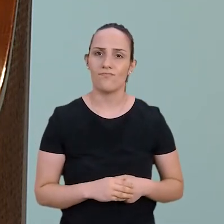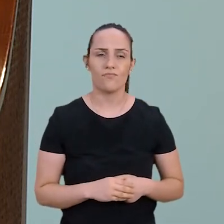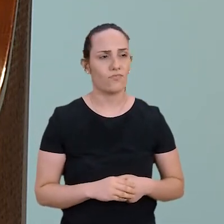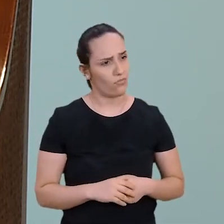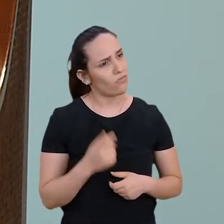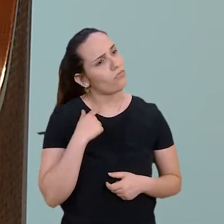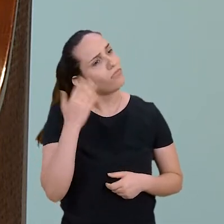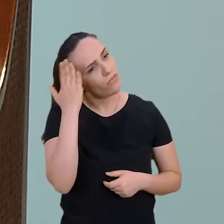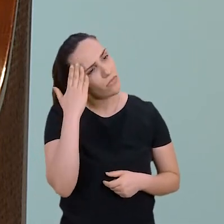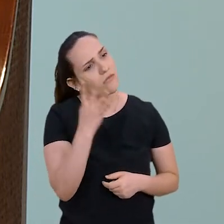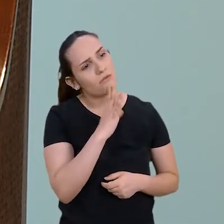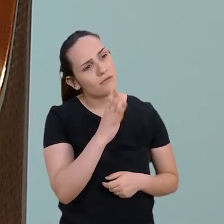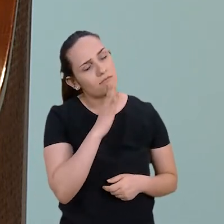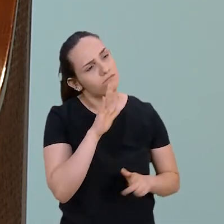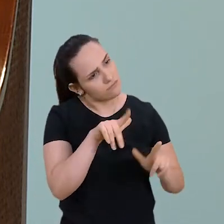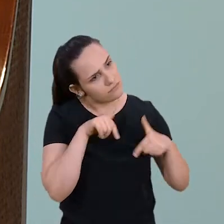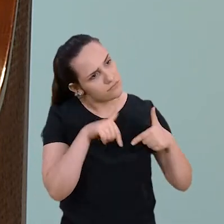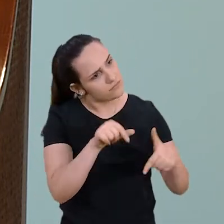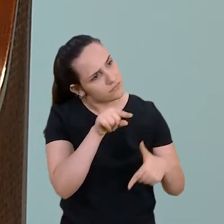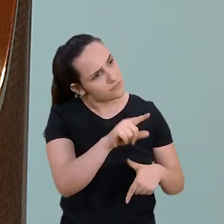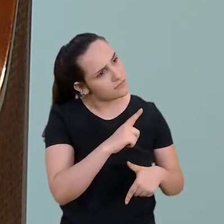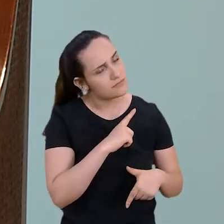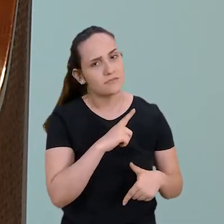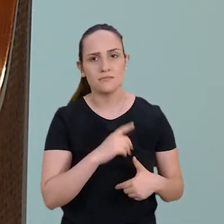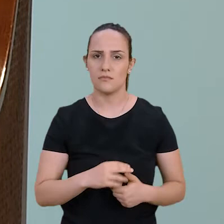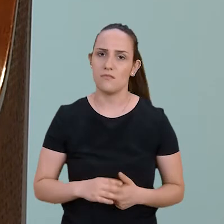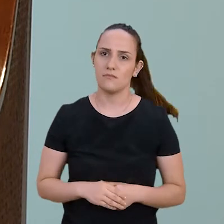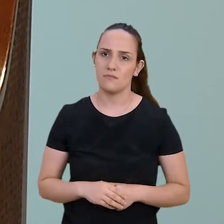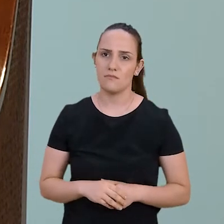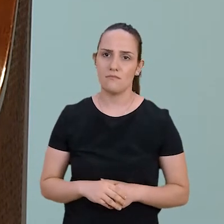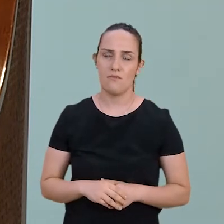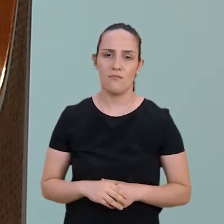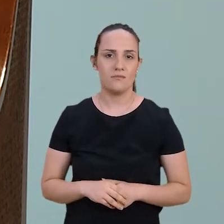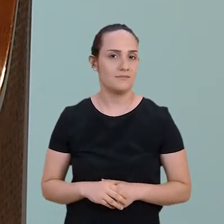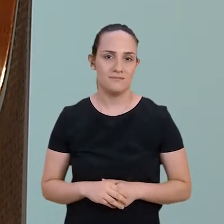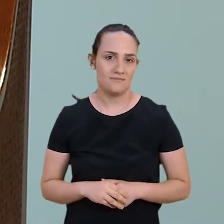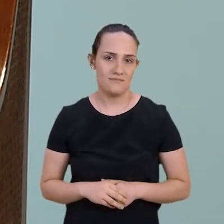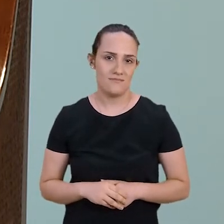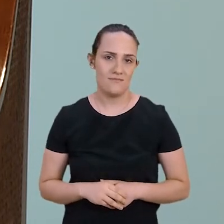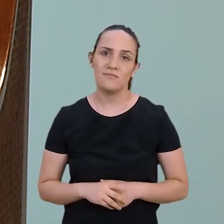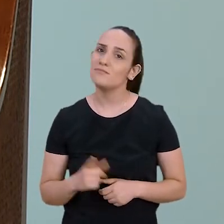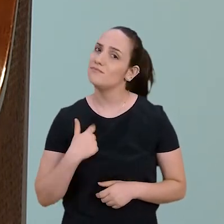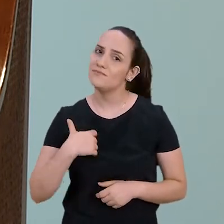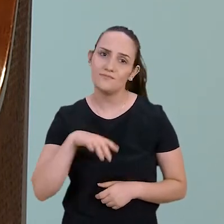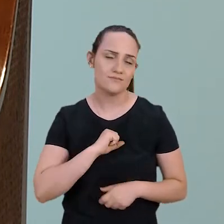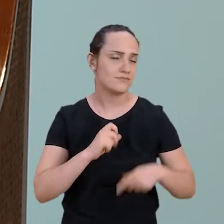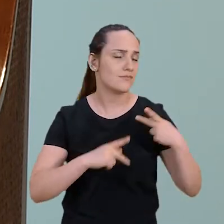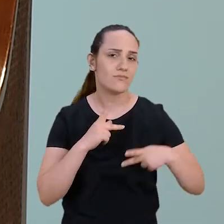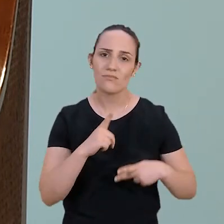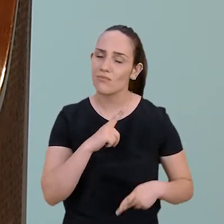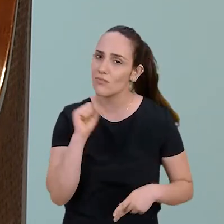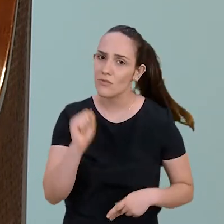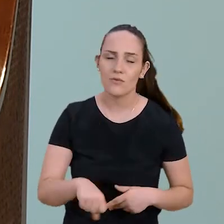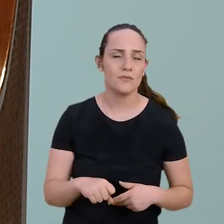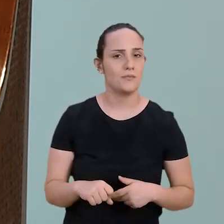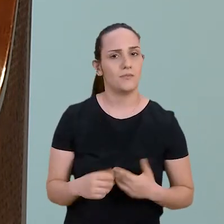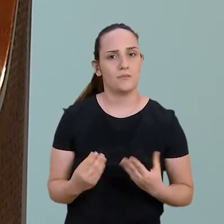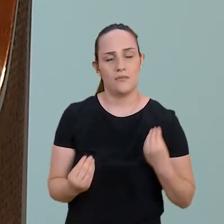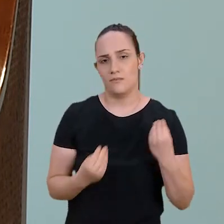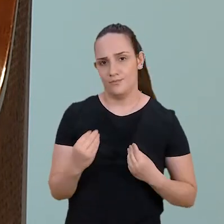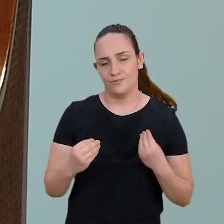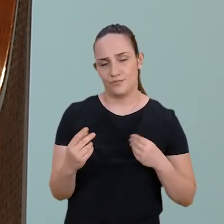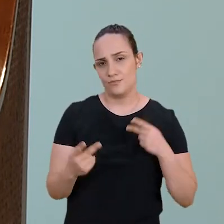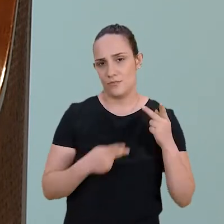Toda a batalha que ela está enfrentando. Né, para ela estar ali naquele momento. Não tem como a gente não se apaixonar por isso, né? Não tem como,